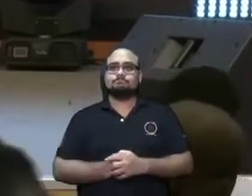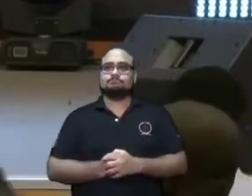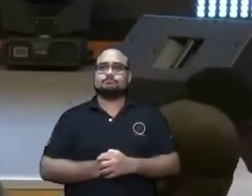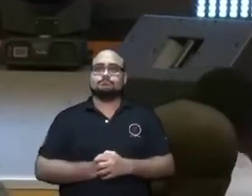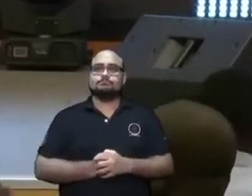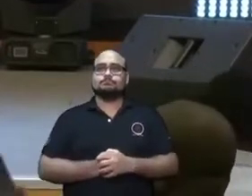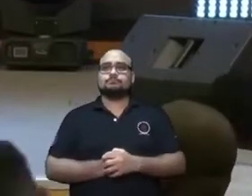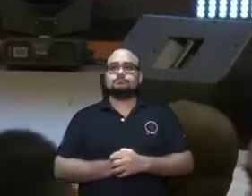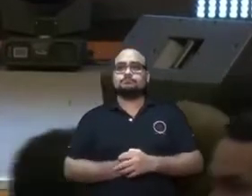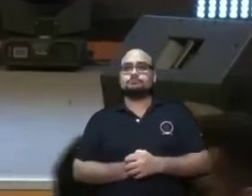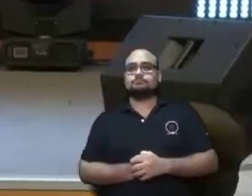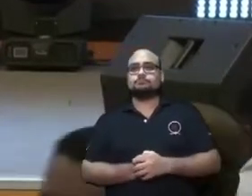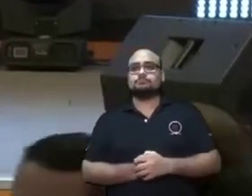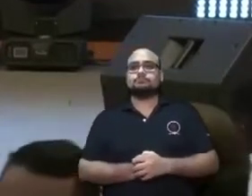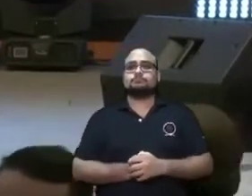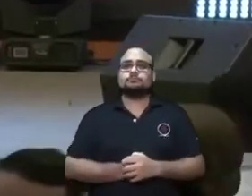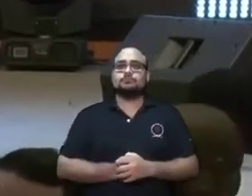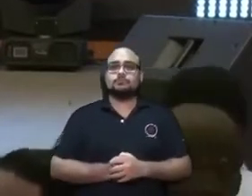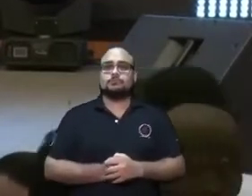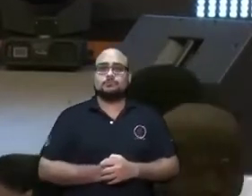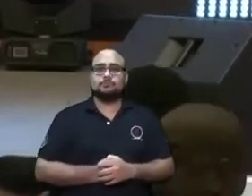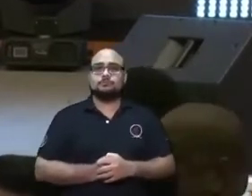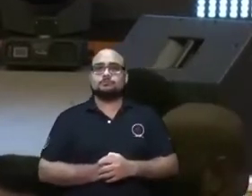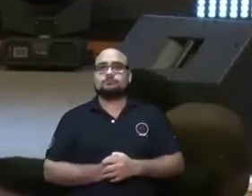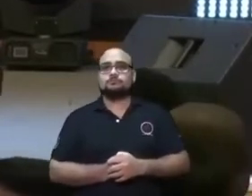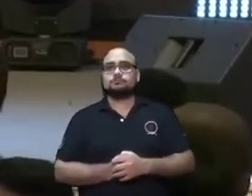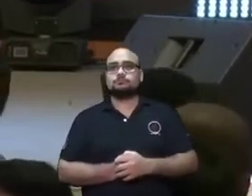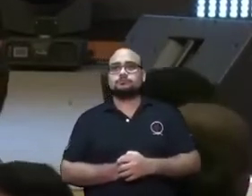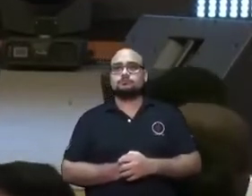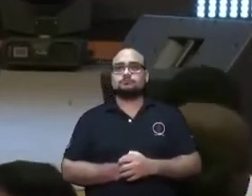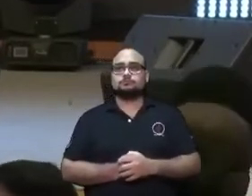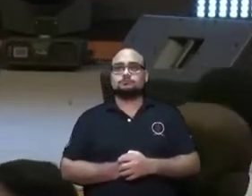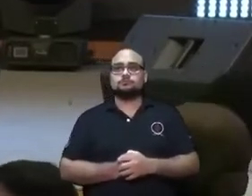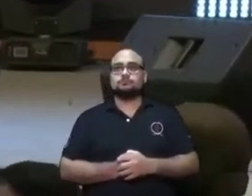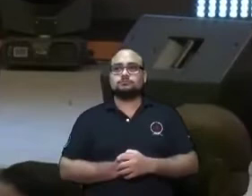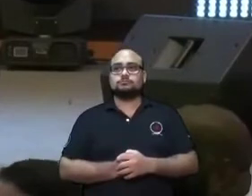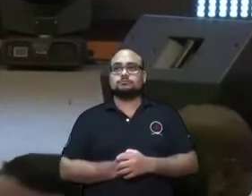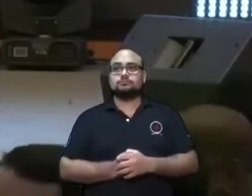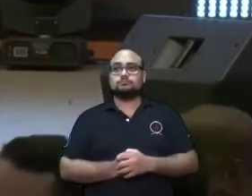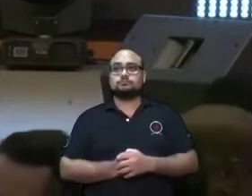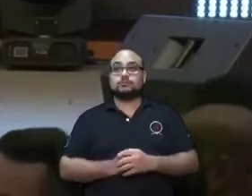Sobre a cabeça de José, sobre o alto da cabeça,